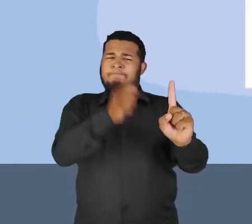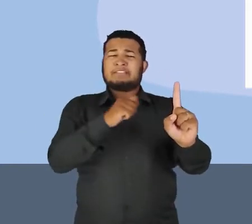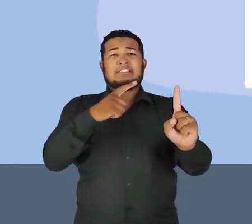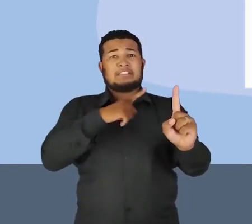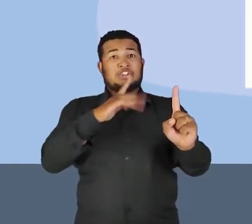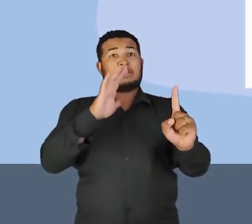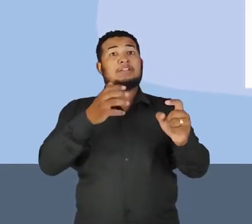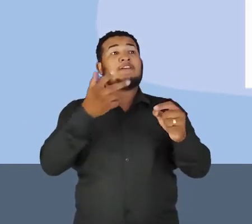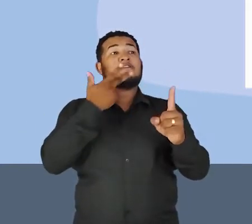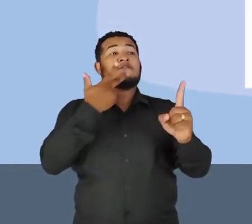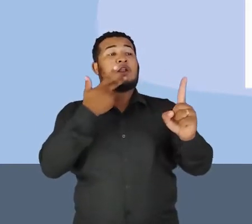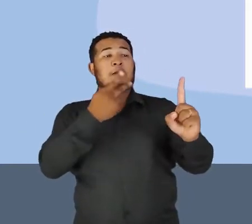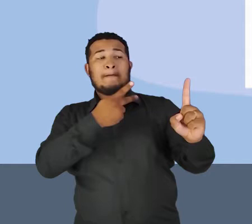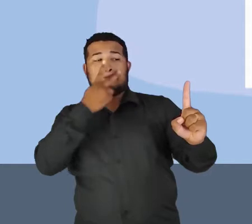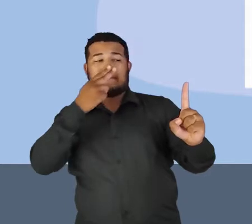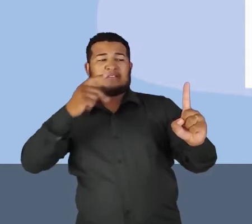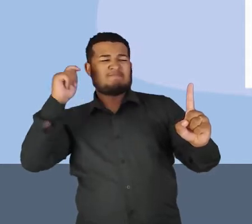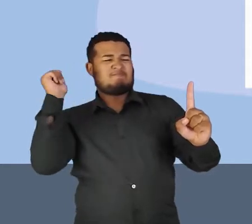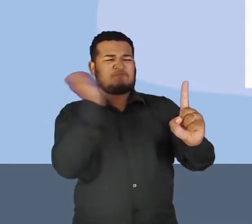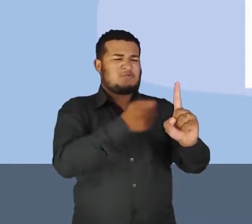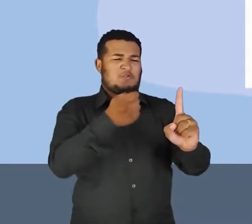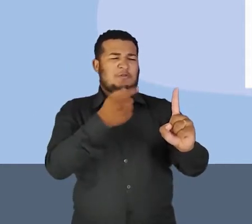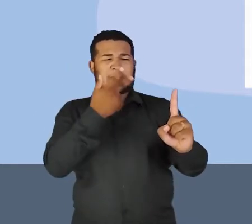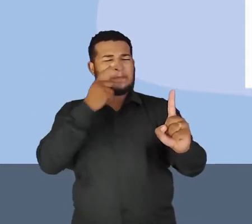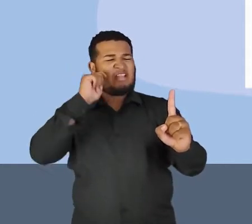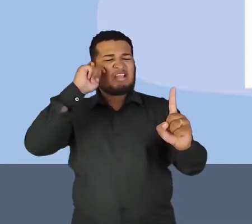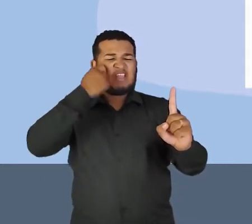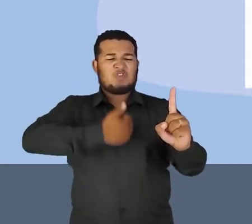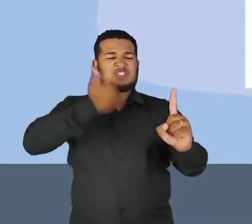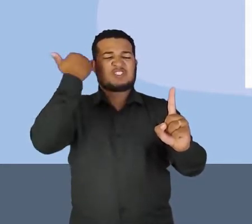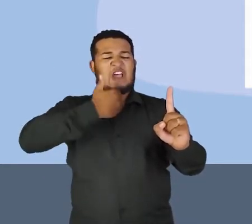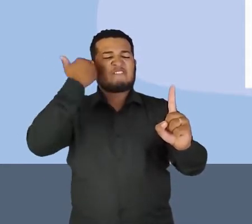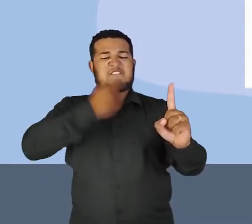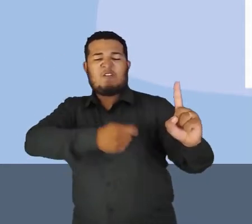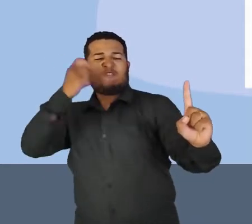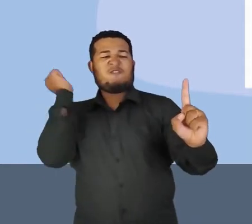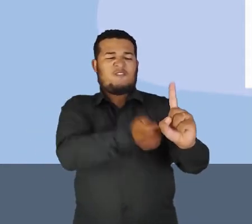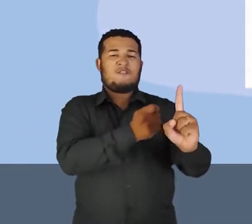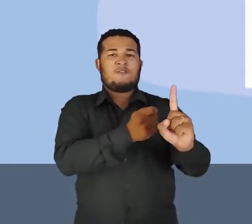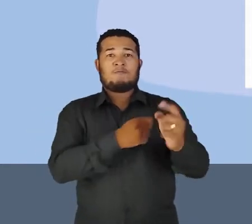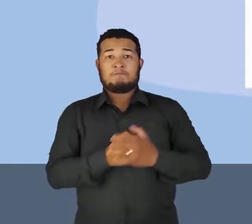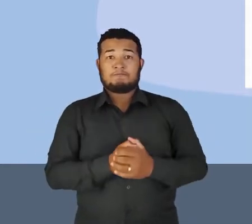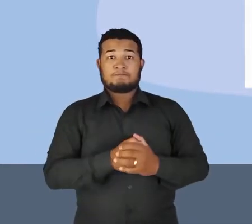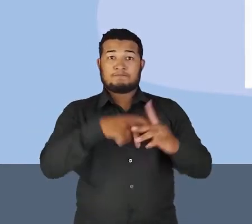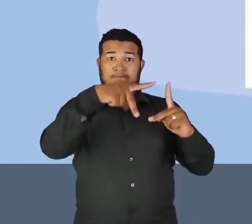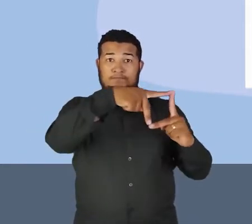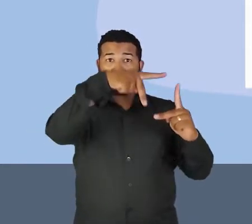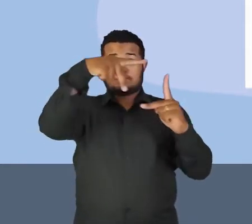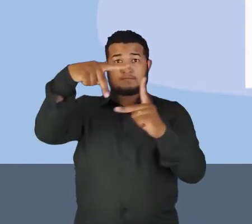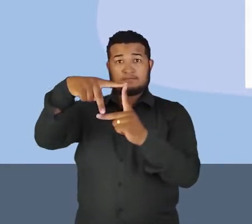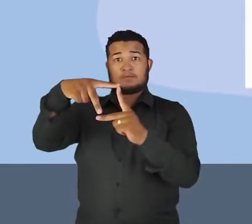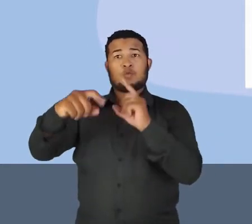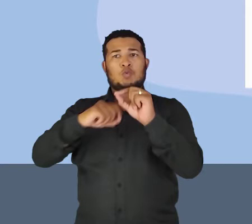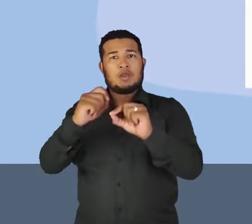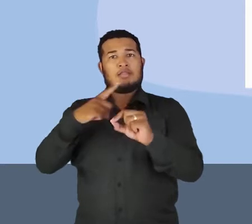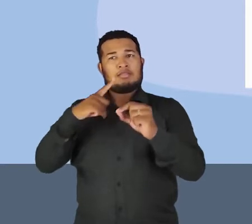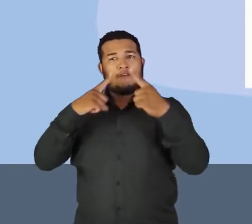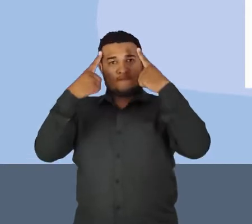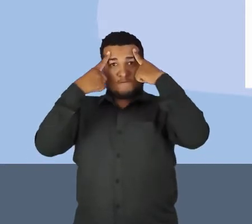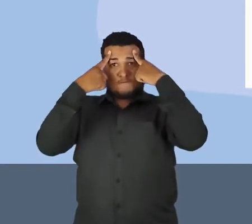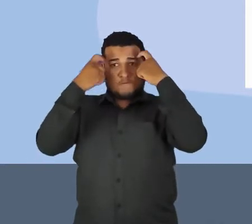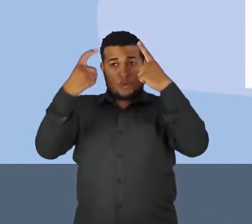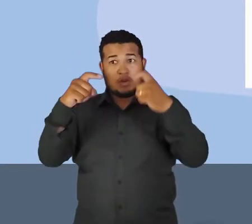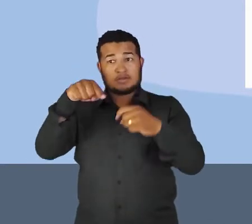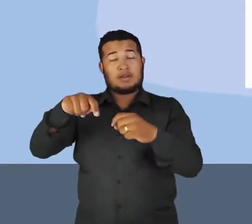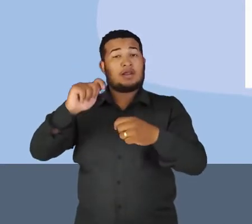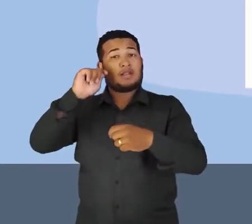que diz, toma, negro safado. Depois a gente vê uma situação de violência contra o